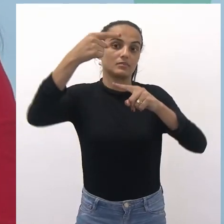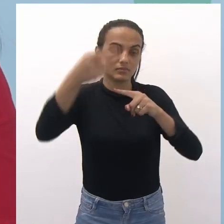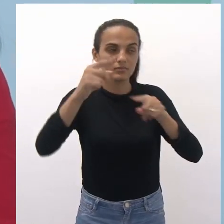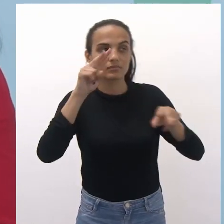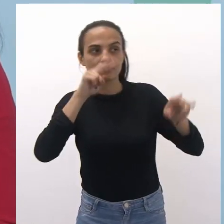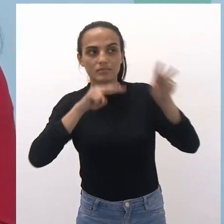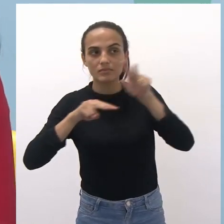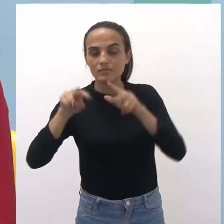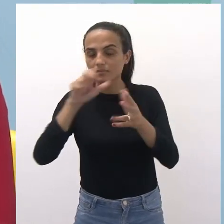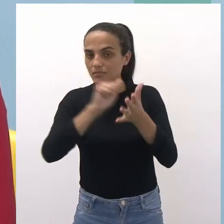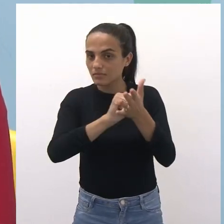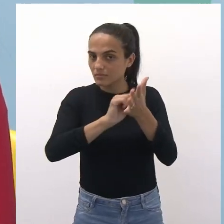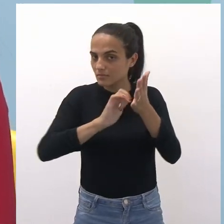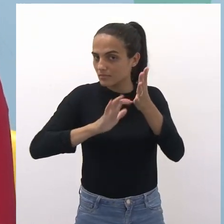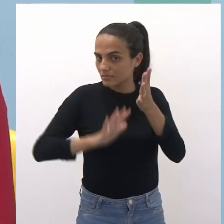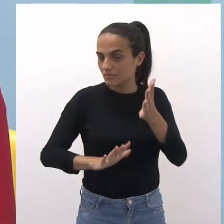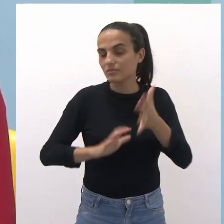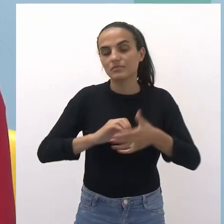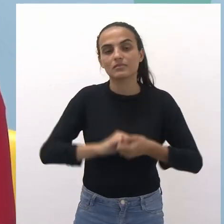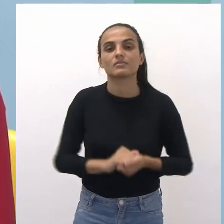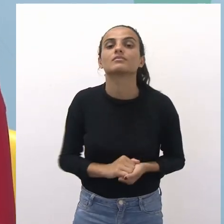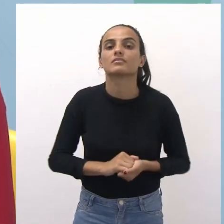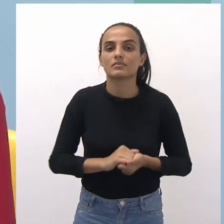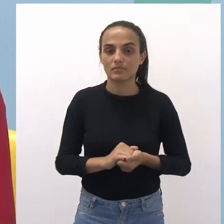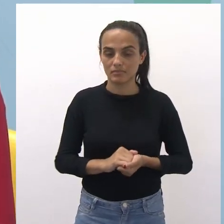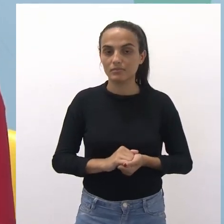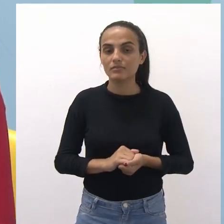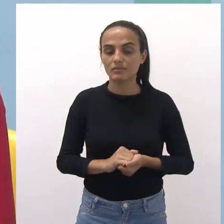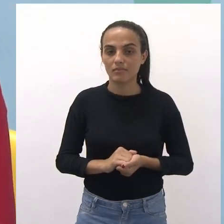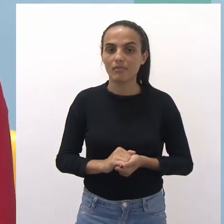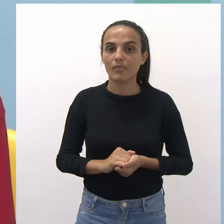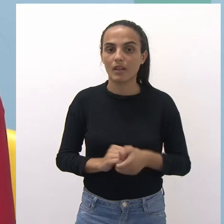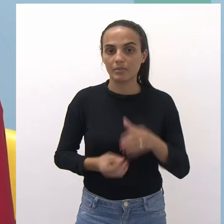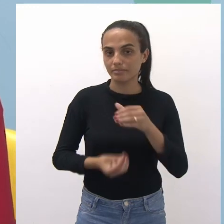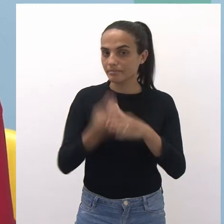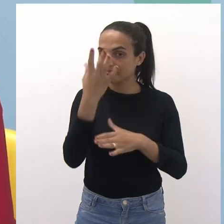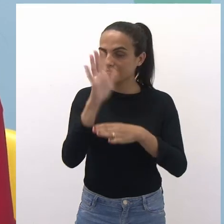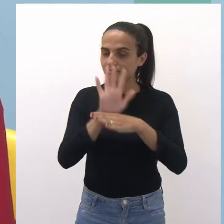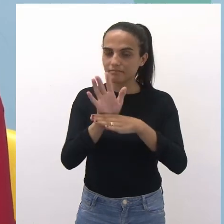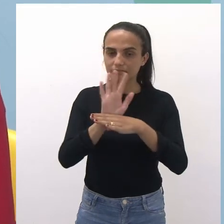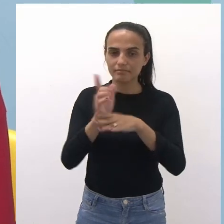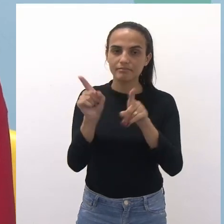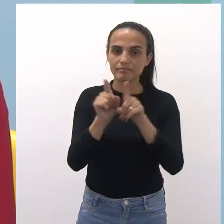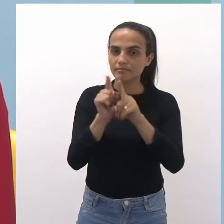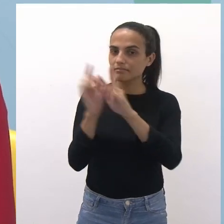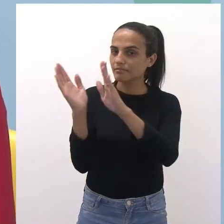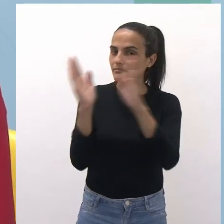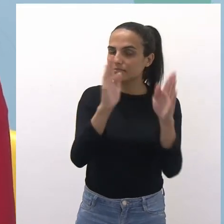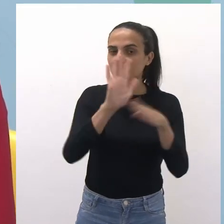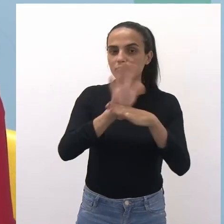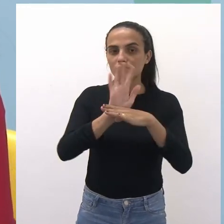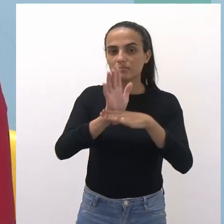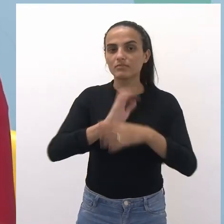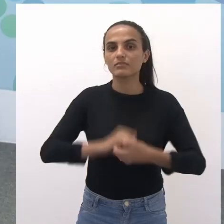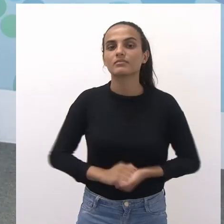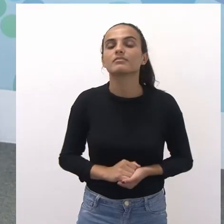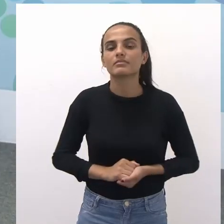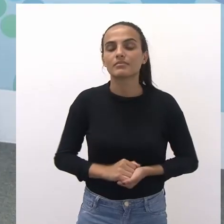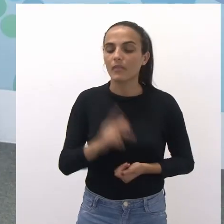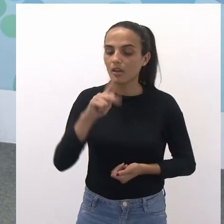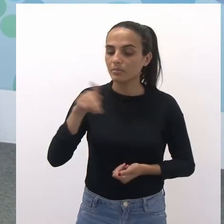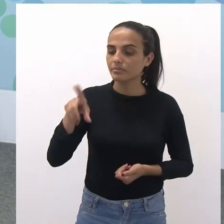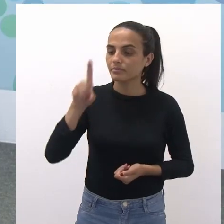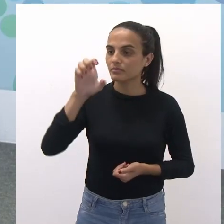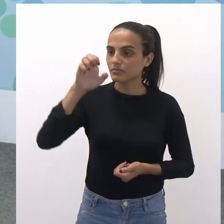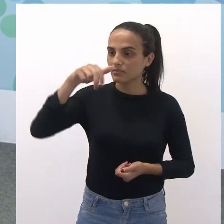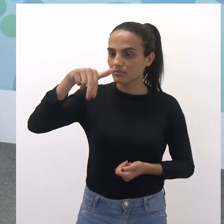as atividades direcionadas na elaboração deste vídeo, na exibição desse vídeo, na verdade. Professor Ademir.